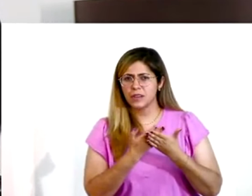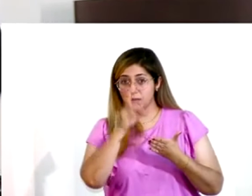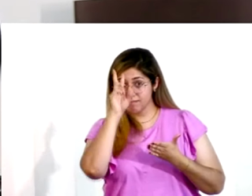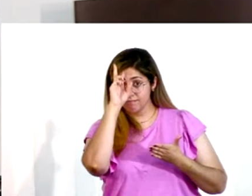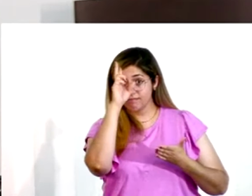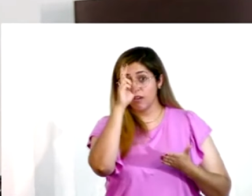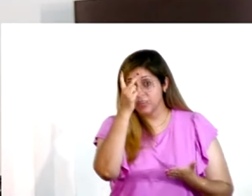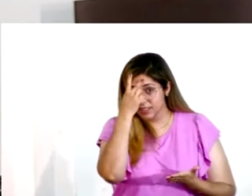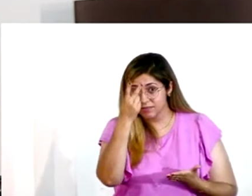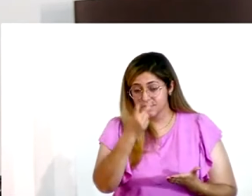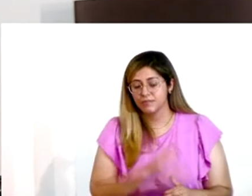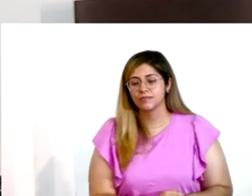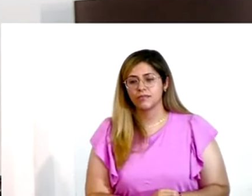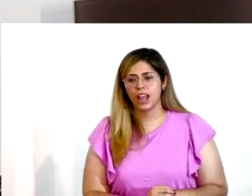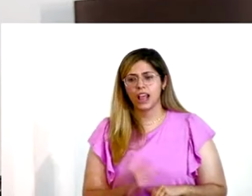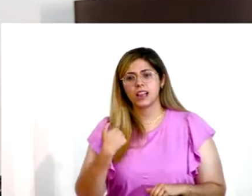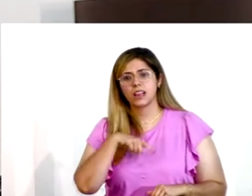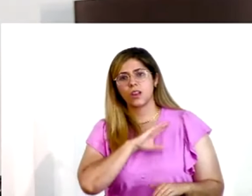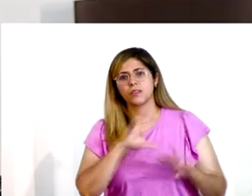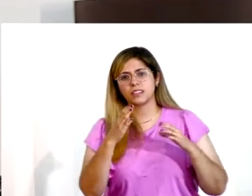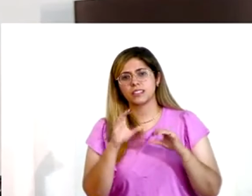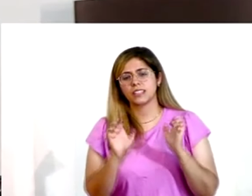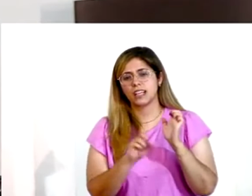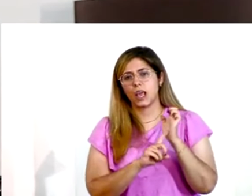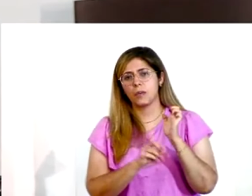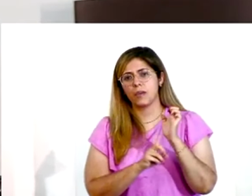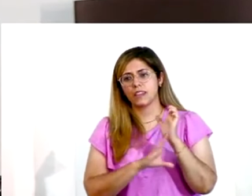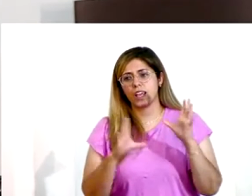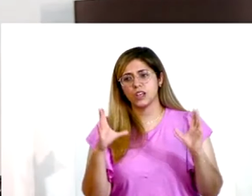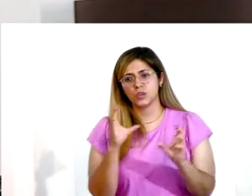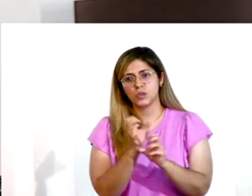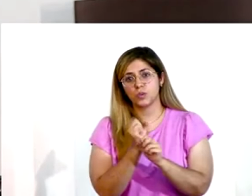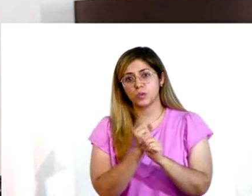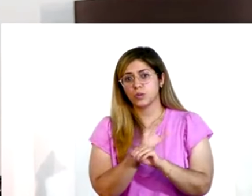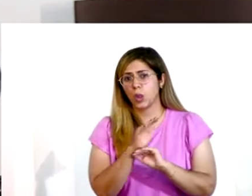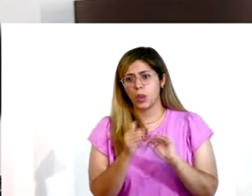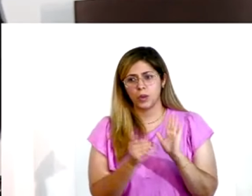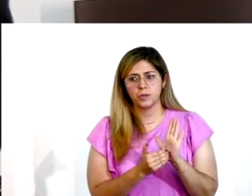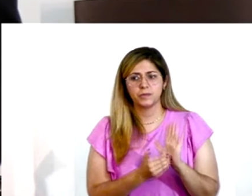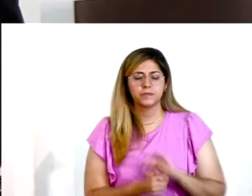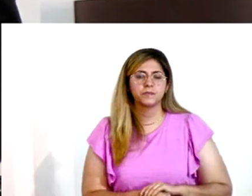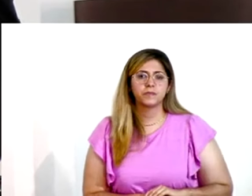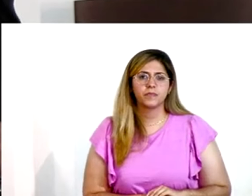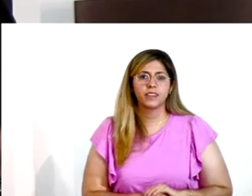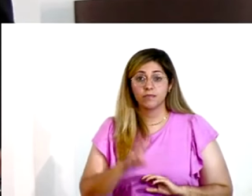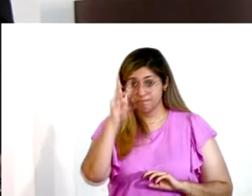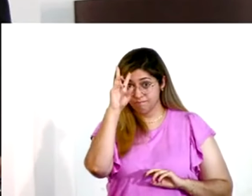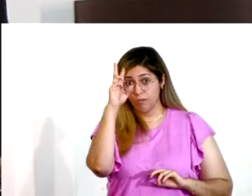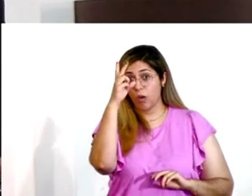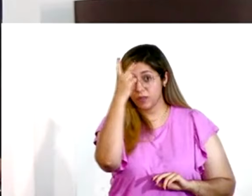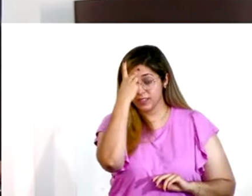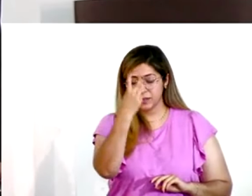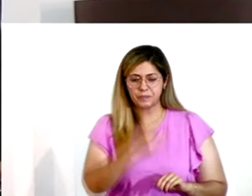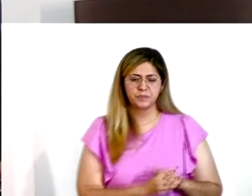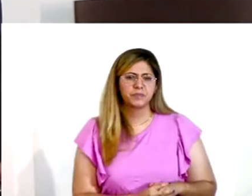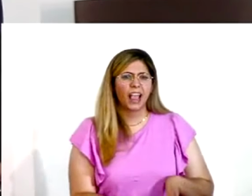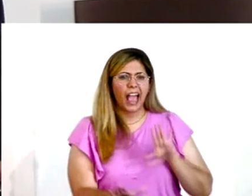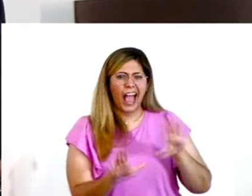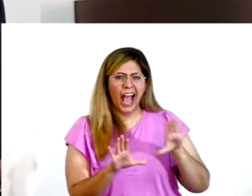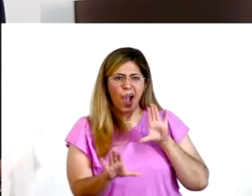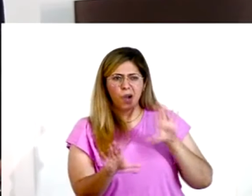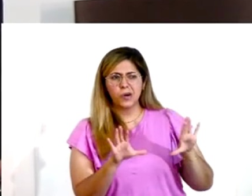conversão. Hoje a nossa classe em conjunto estudou sobre conversão. Nós estudamos sobre algumas